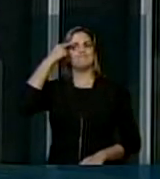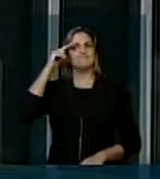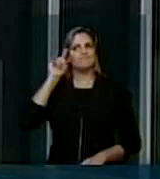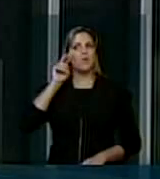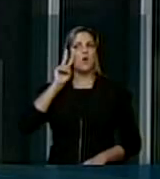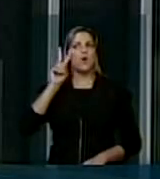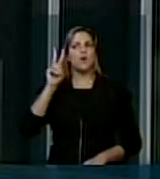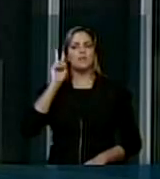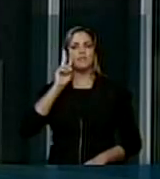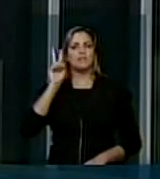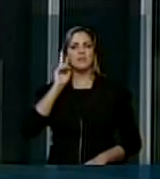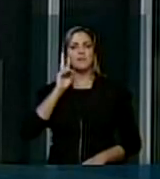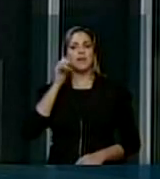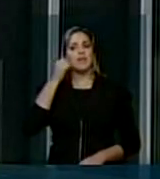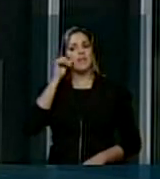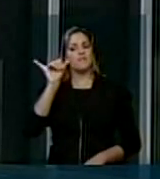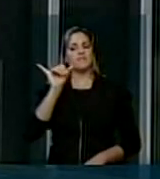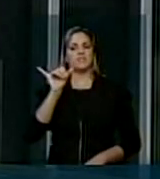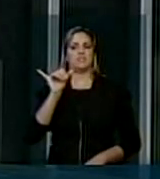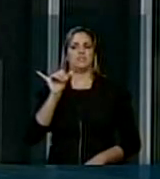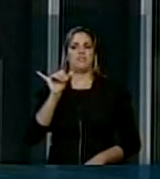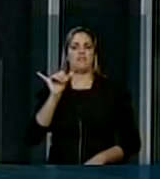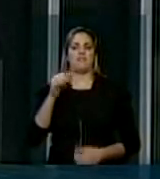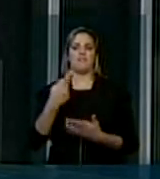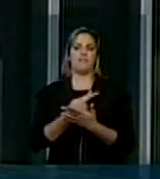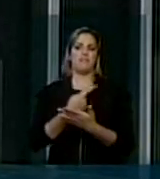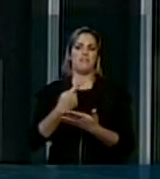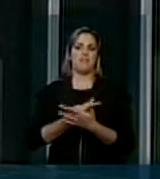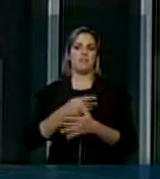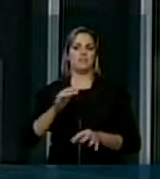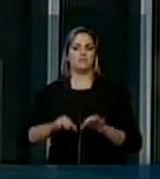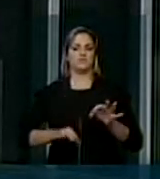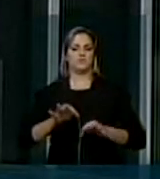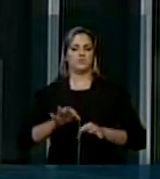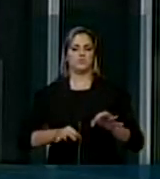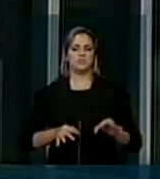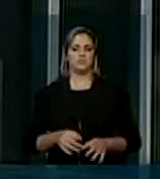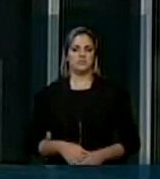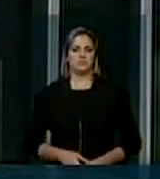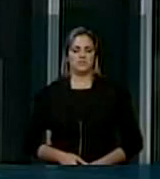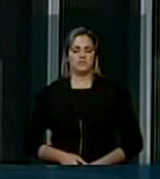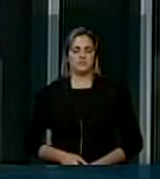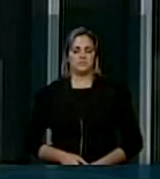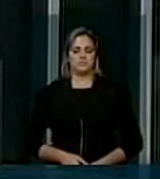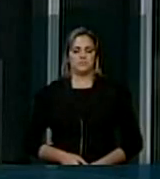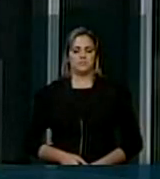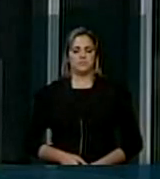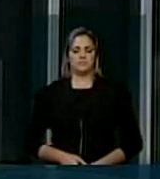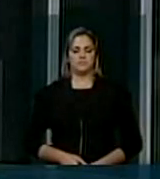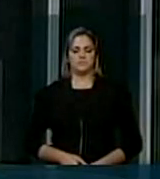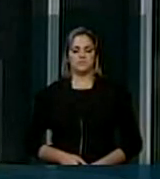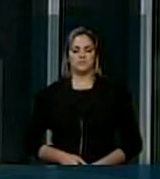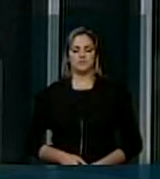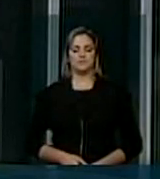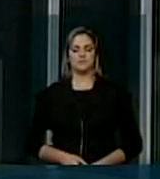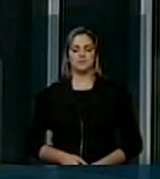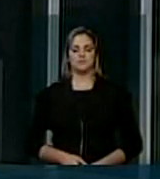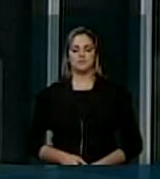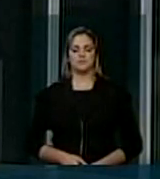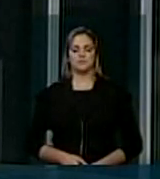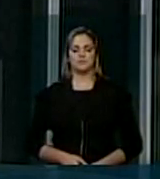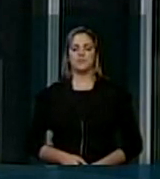que injustiças não sejam cometidas, injustiças como a que o